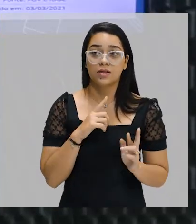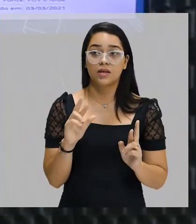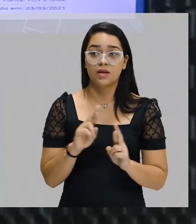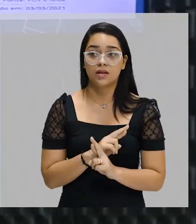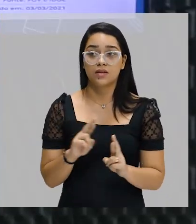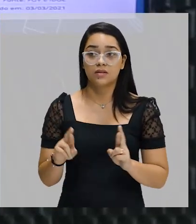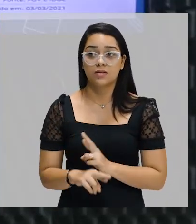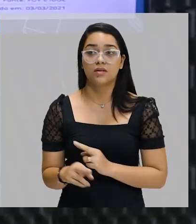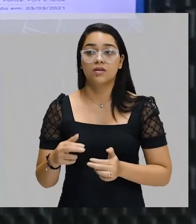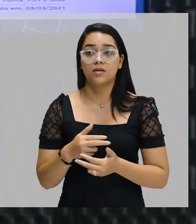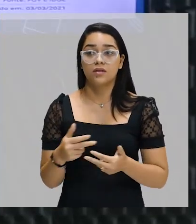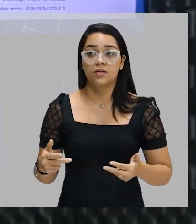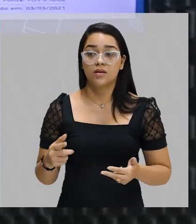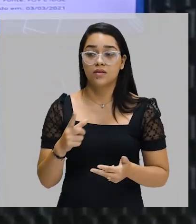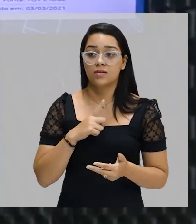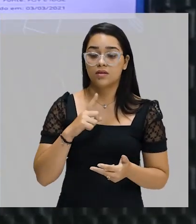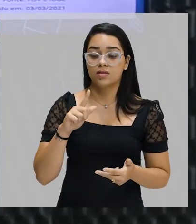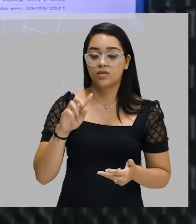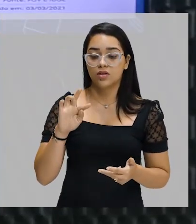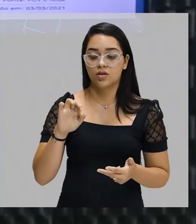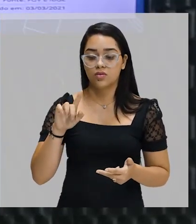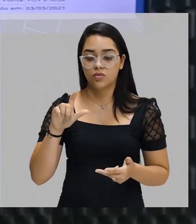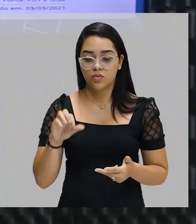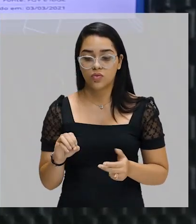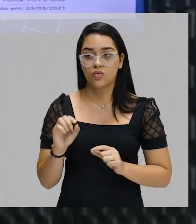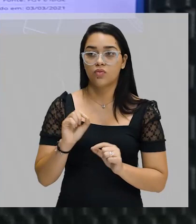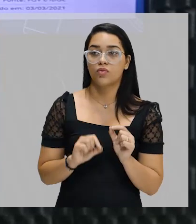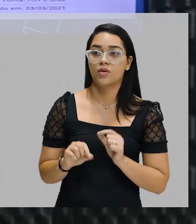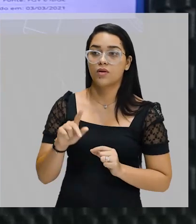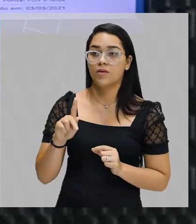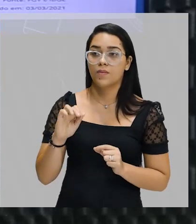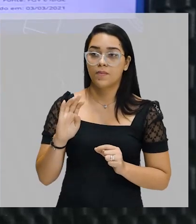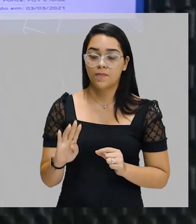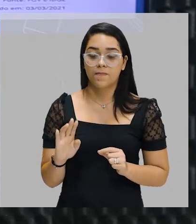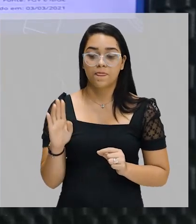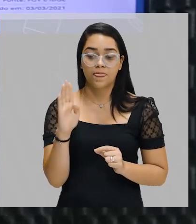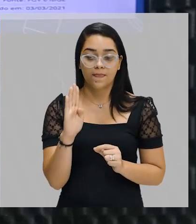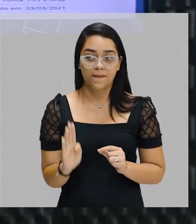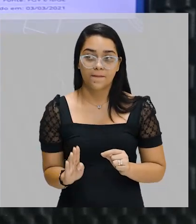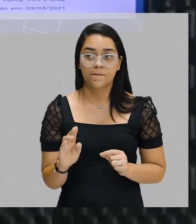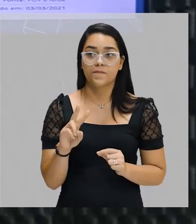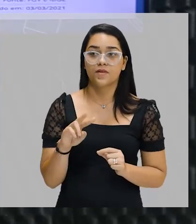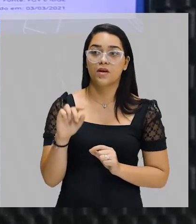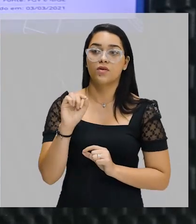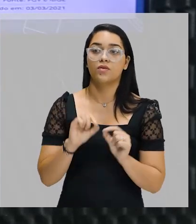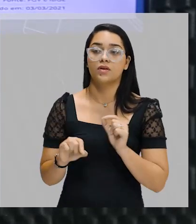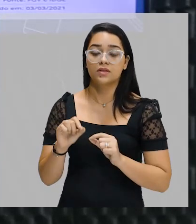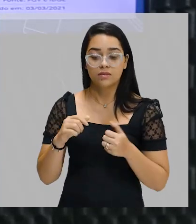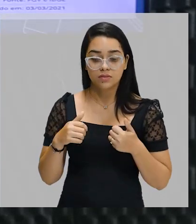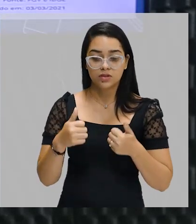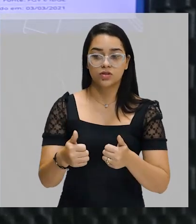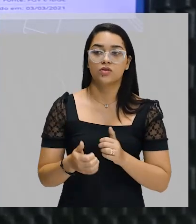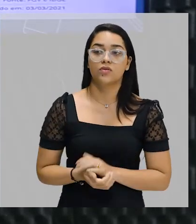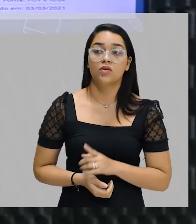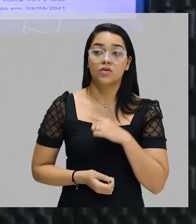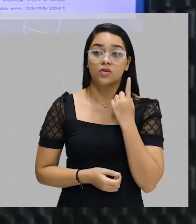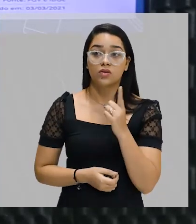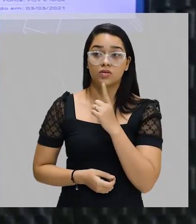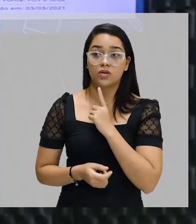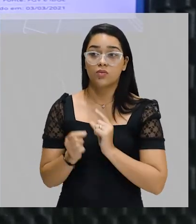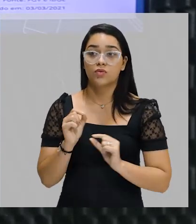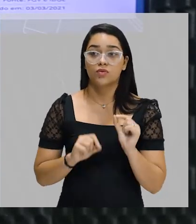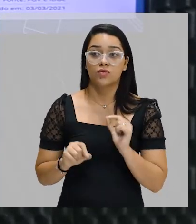para instituições como a Fundação Getúlio Vargas, é que o PIB brasileiro de 2021 ele vai ser positivo. Nós teremos o